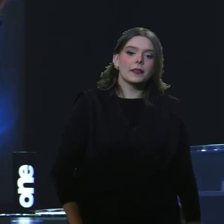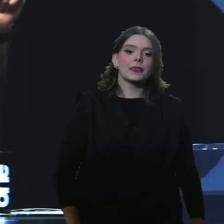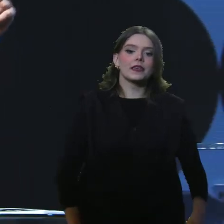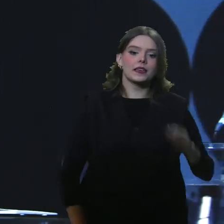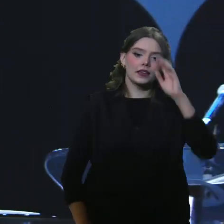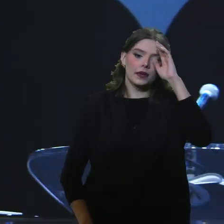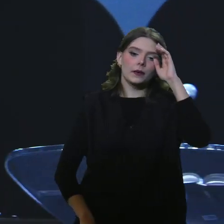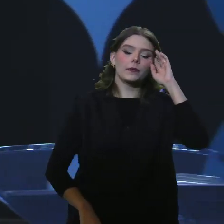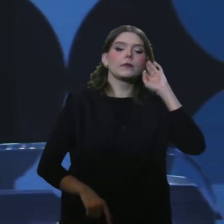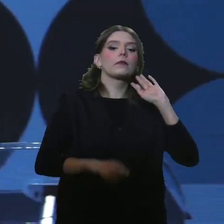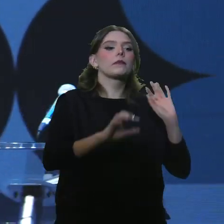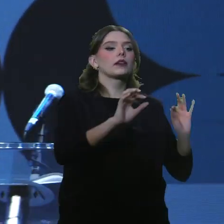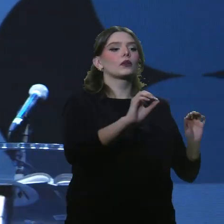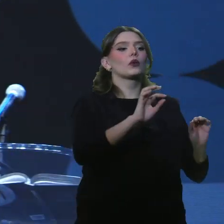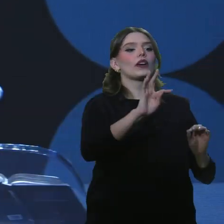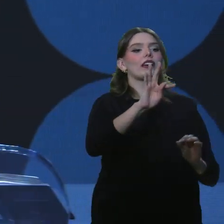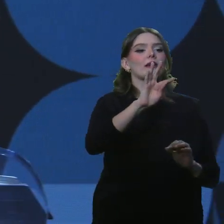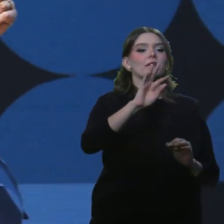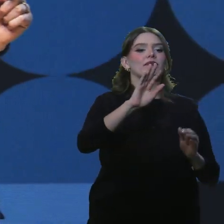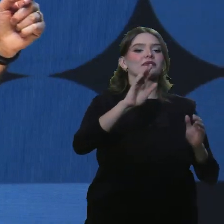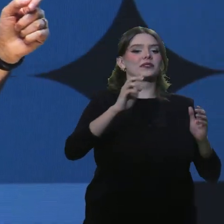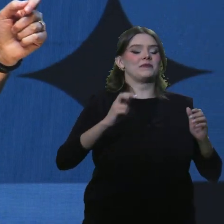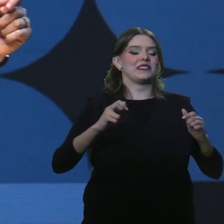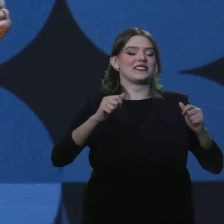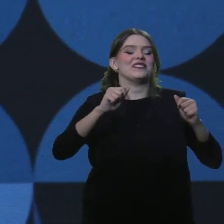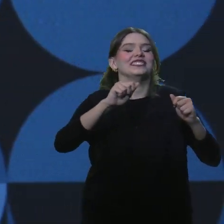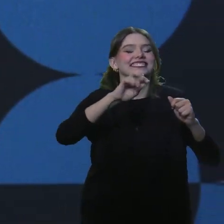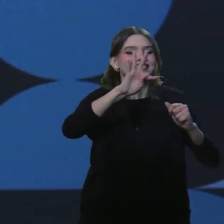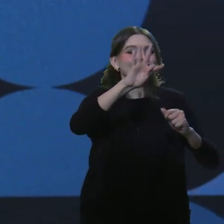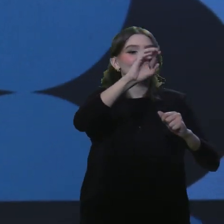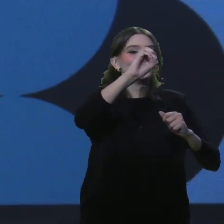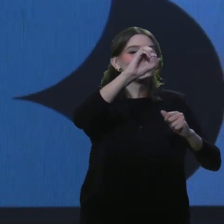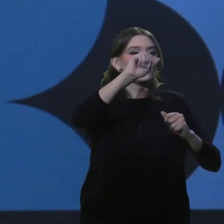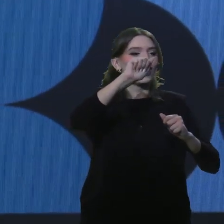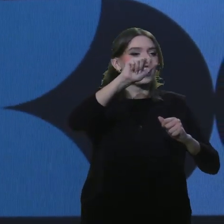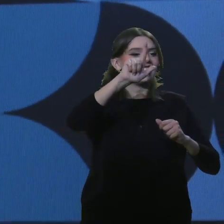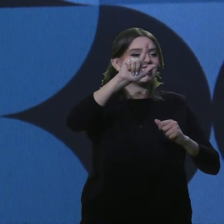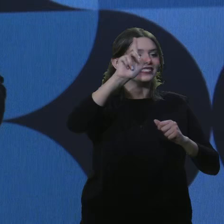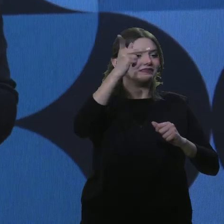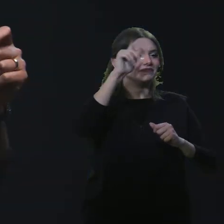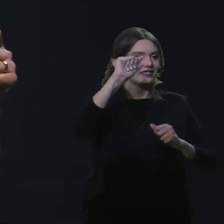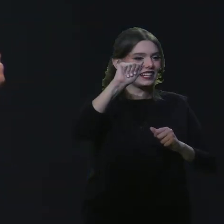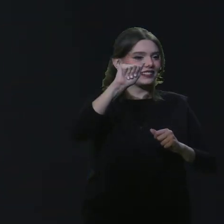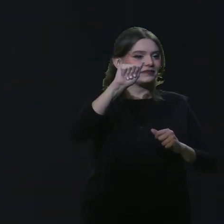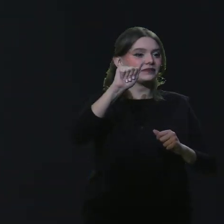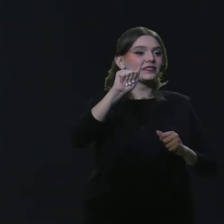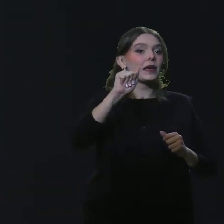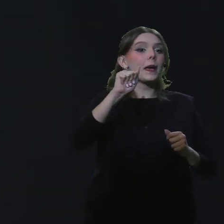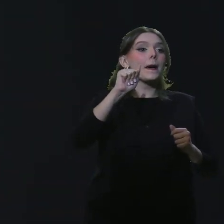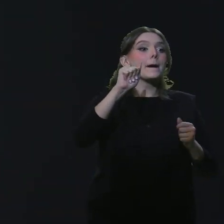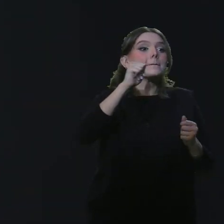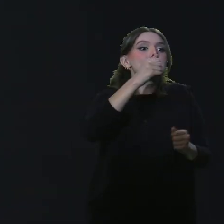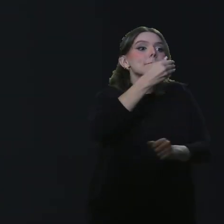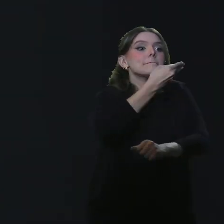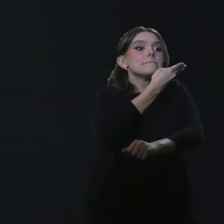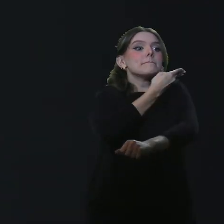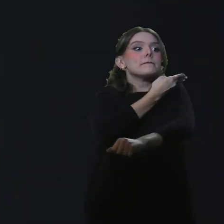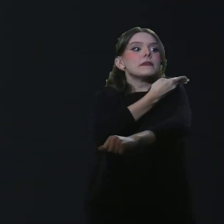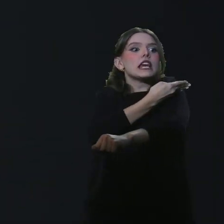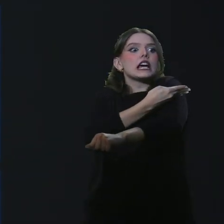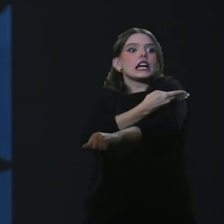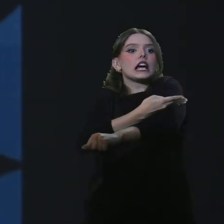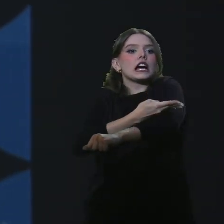serviço e tinha algumas toalhas penduradas. Brancas. Ela viu